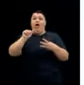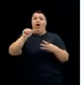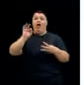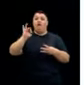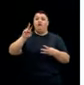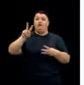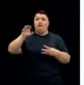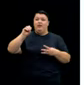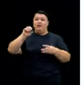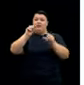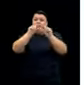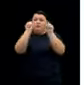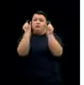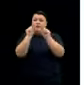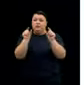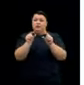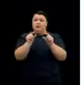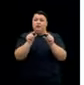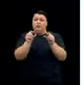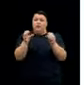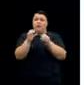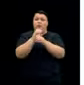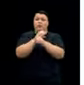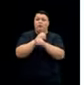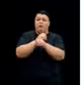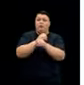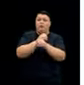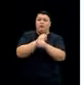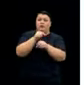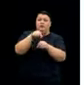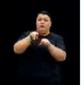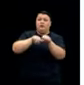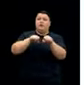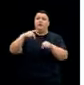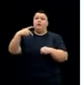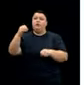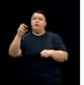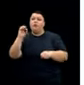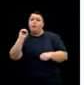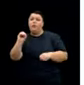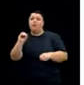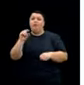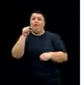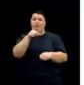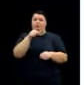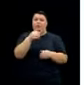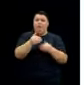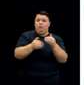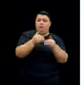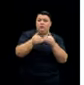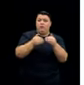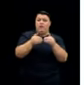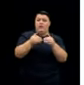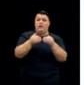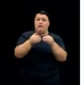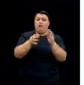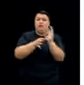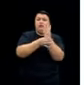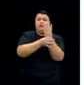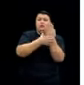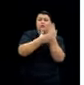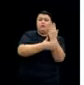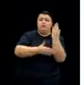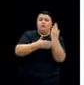complemento e formação de poro. Nesse processo, então, os anticorpos eles vão atuar garantindo a ativação do